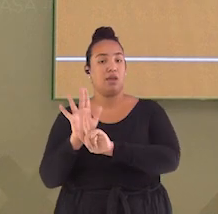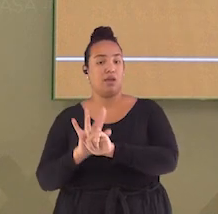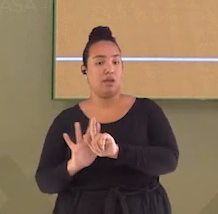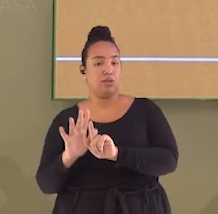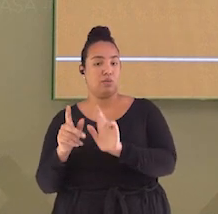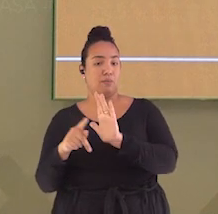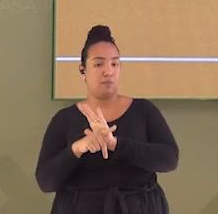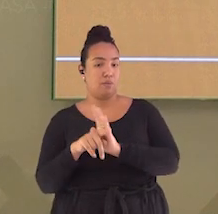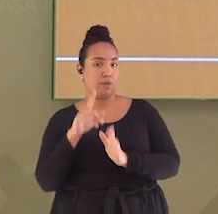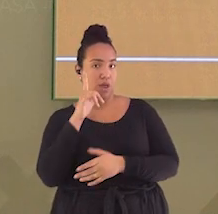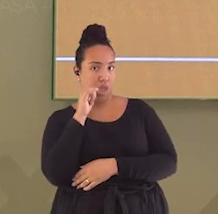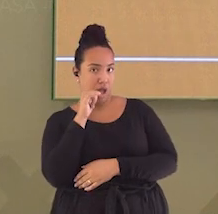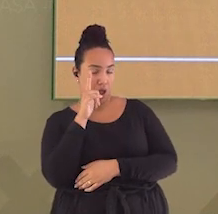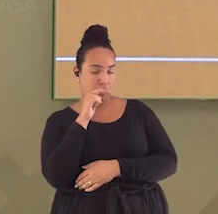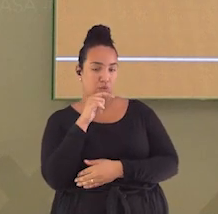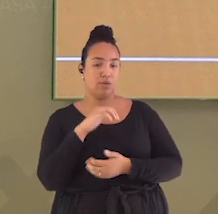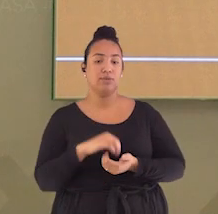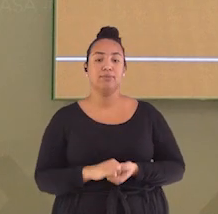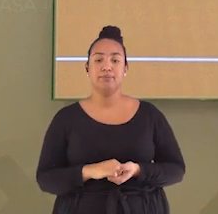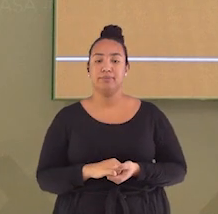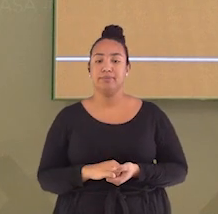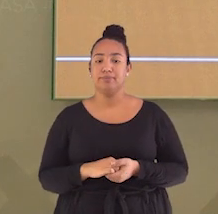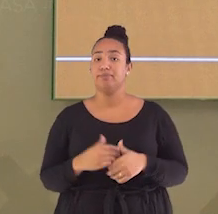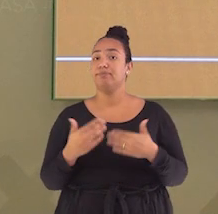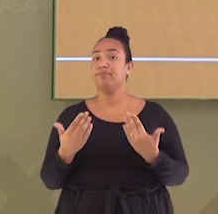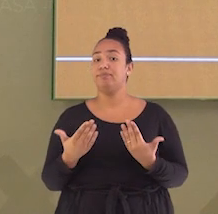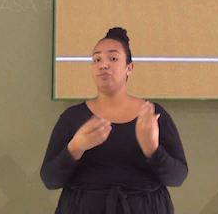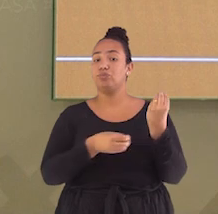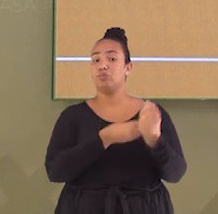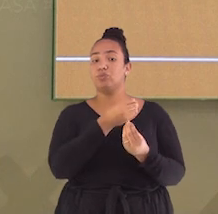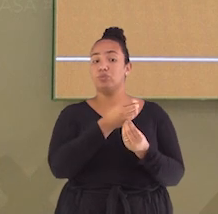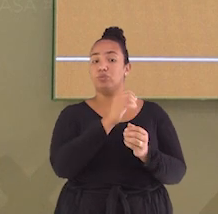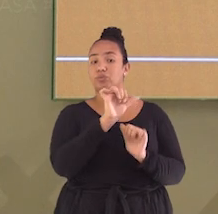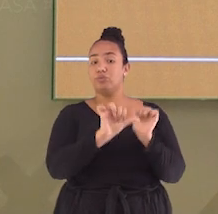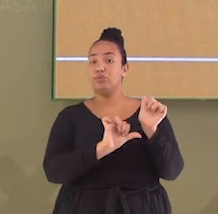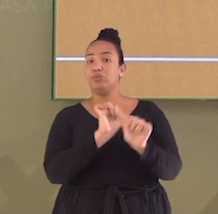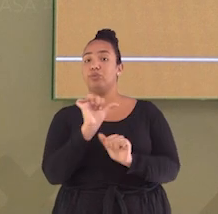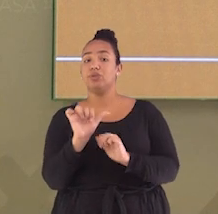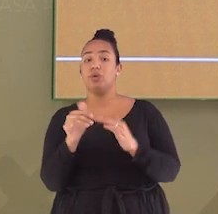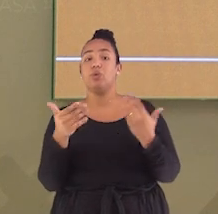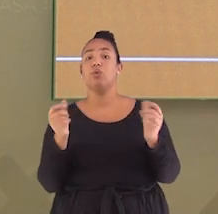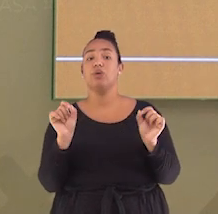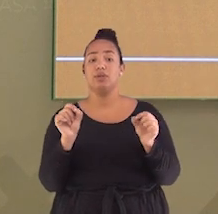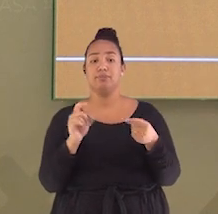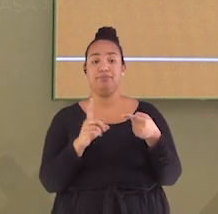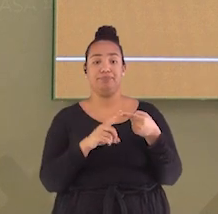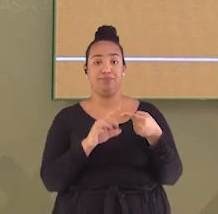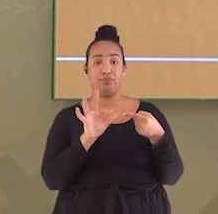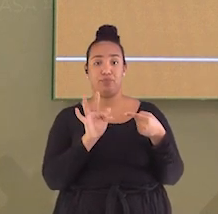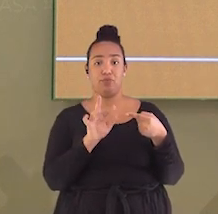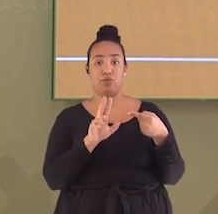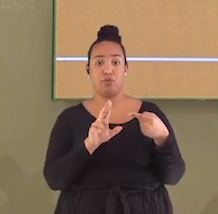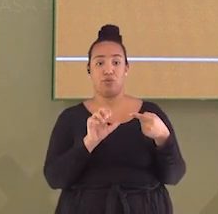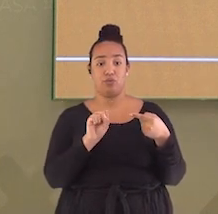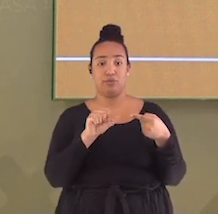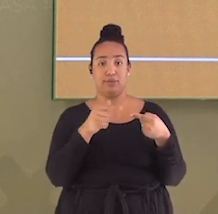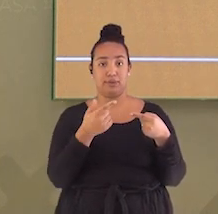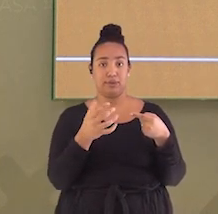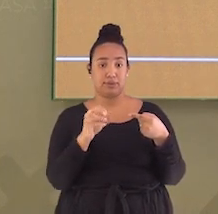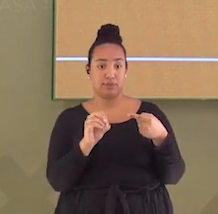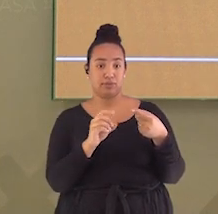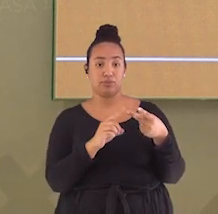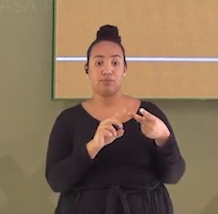água. Então, esses nomes da mudança de estado temos a fusão,